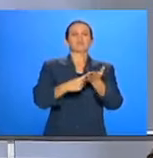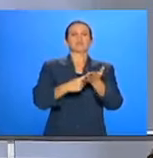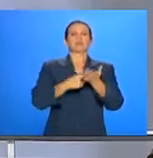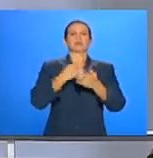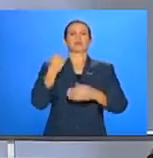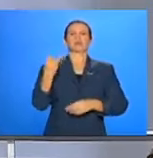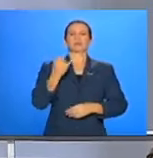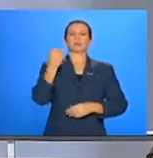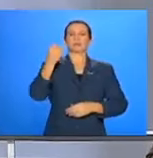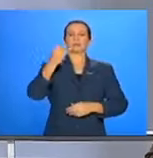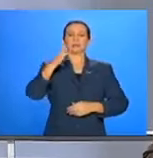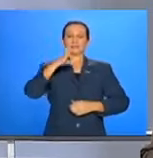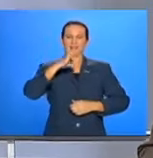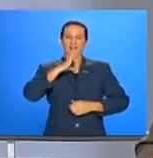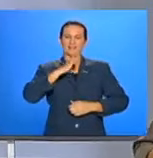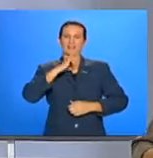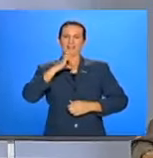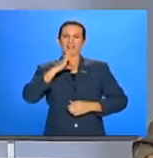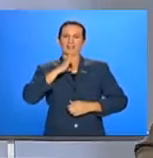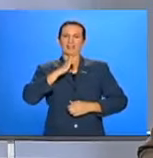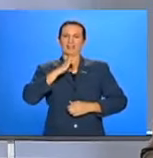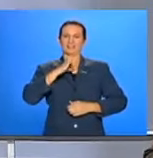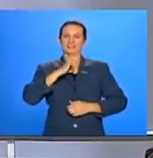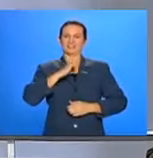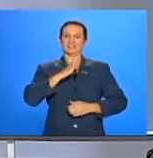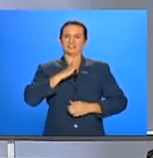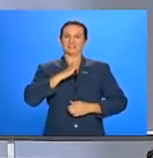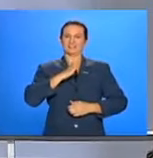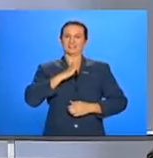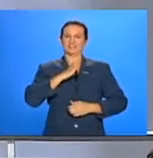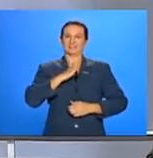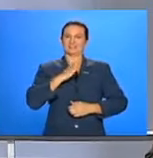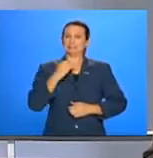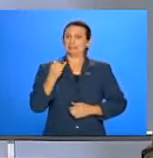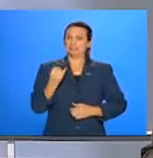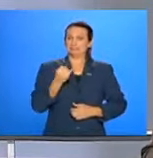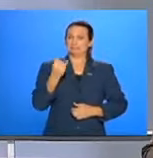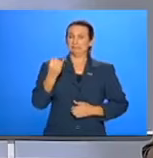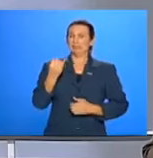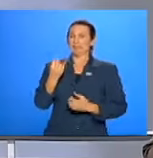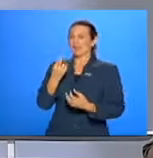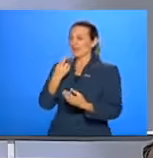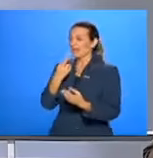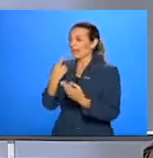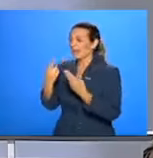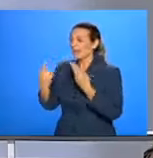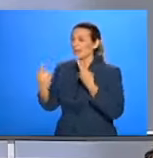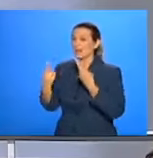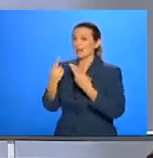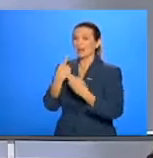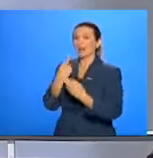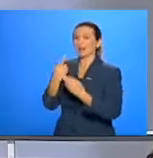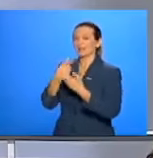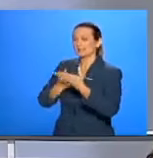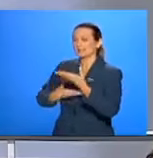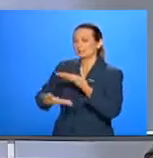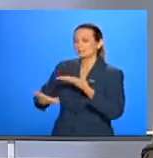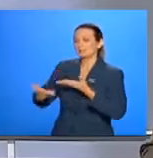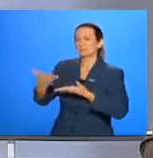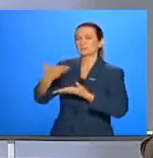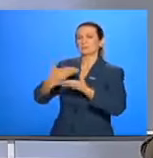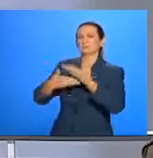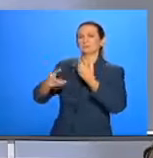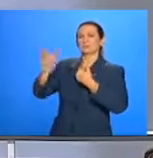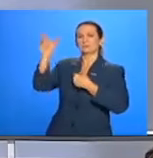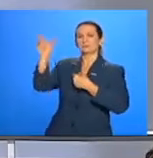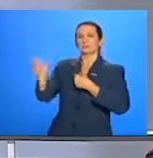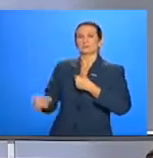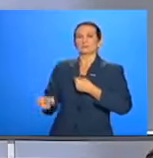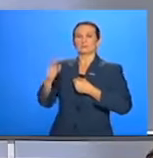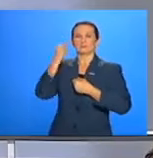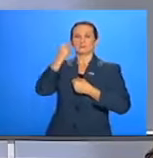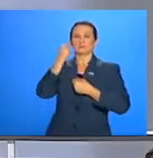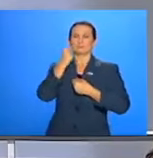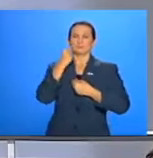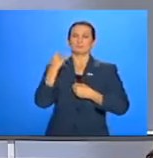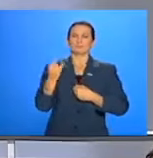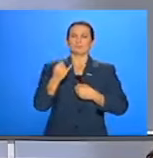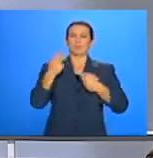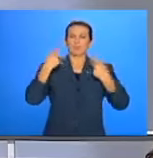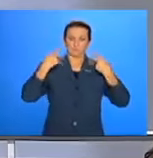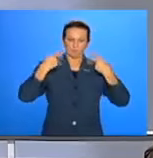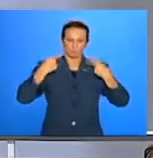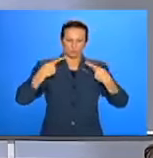Código de ética, o quanto essa relação é fundamental. A postura do intérprete